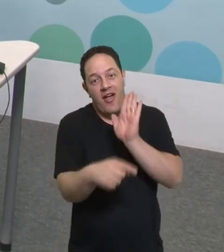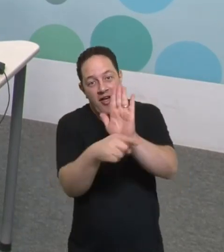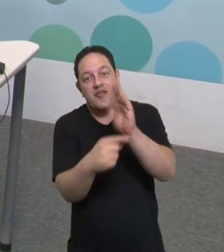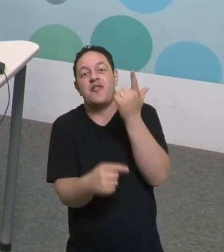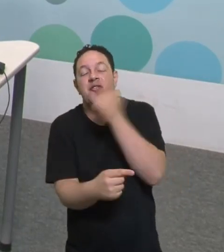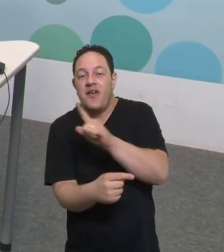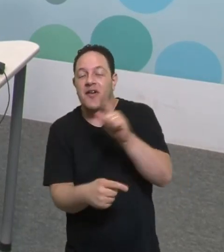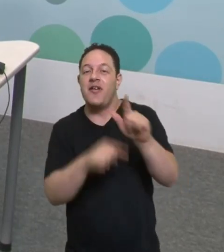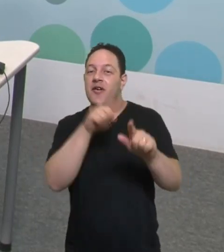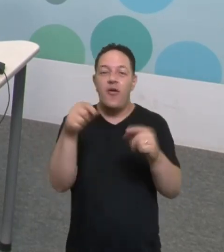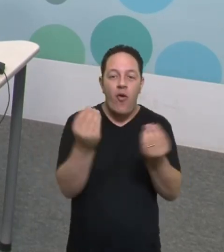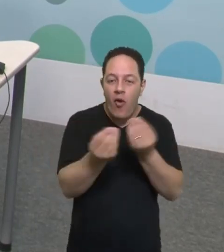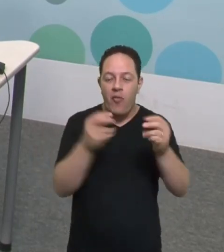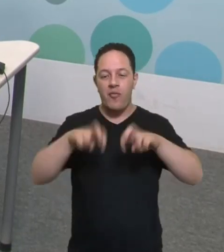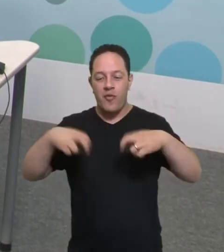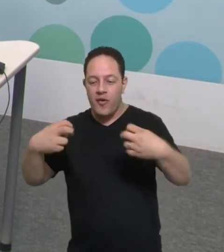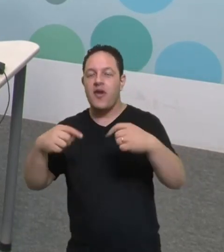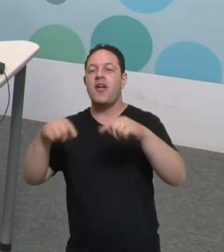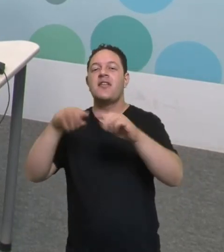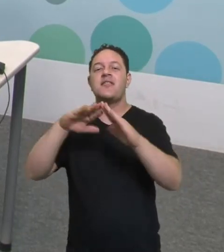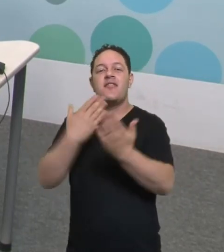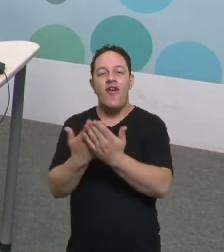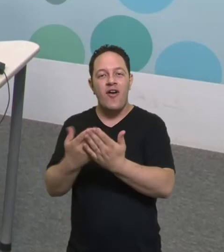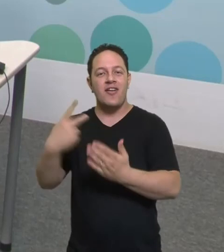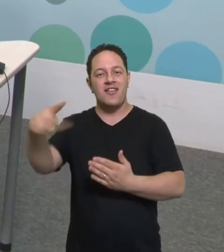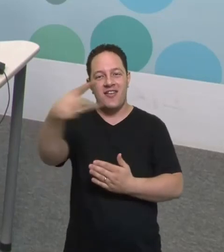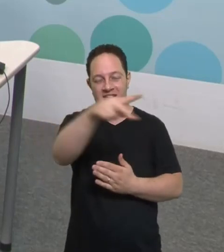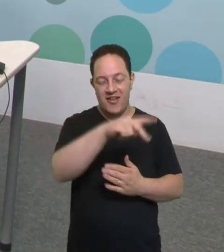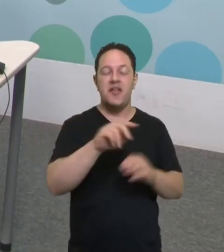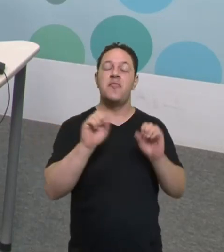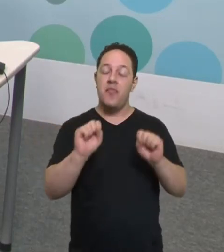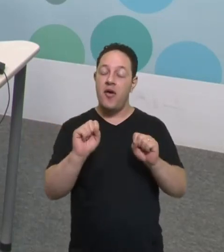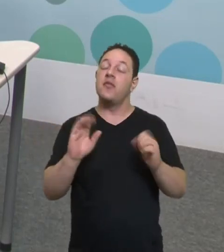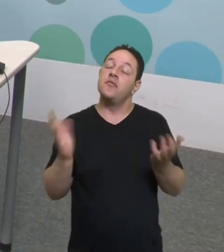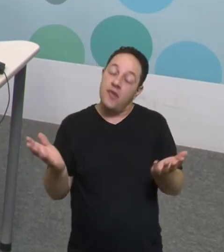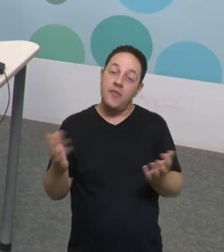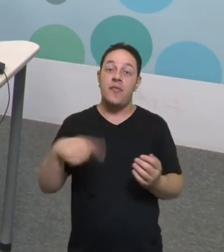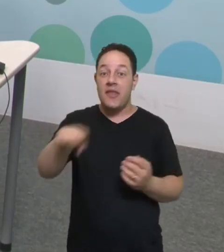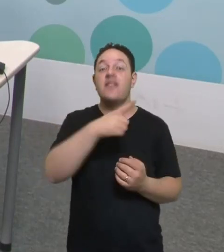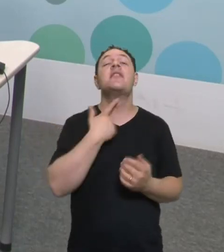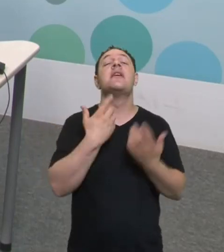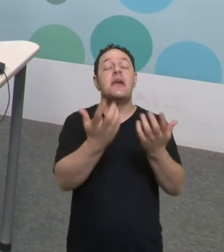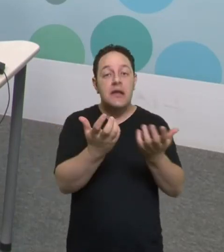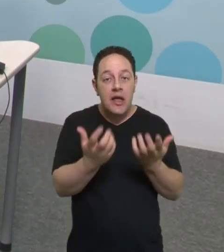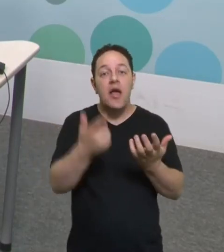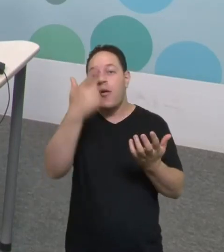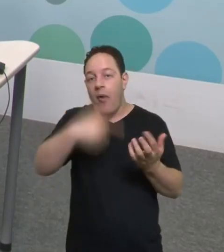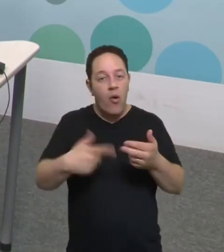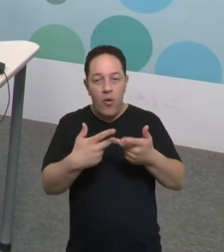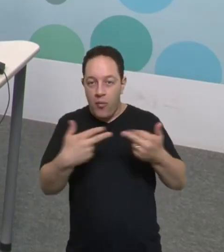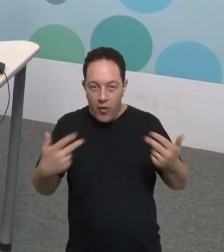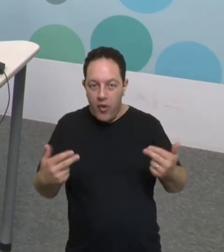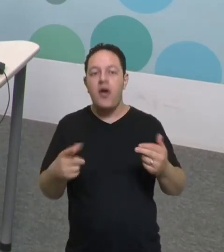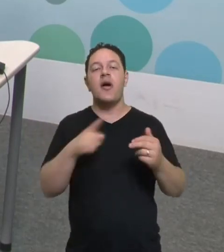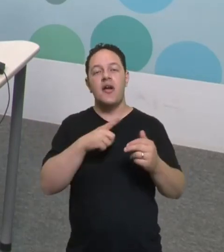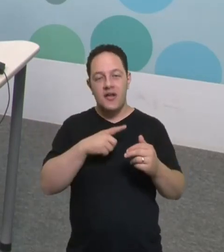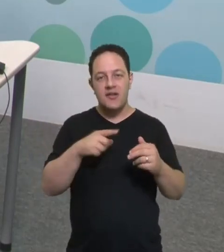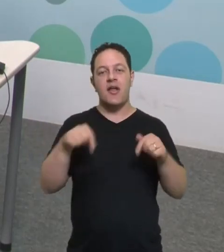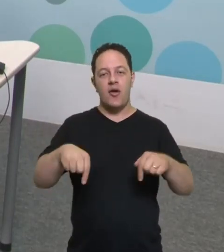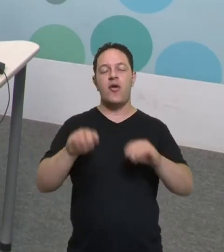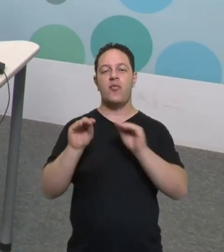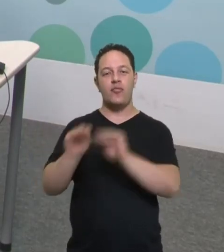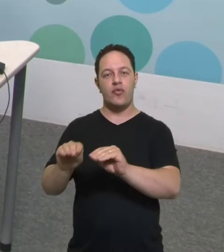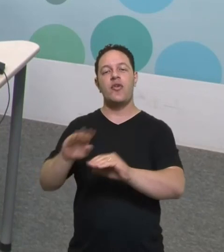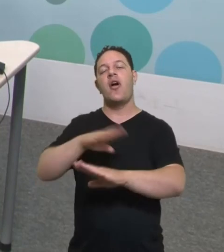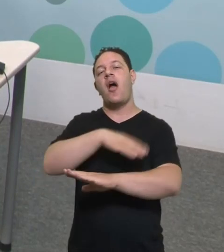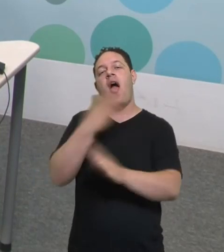aí a fazer o conselho de classe aí de cada Unidade Escolar e é isso quem quiser então rever alguma coisa vai estar no repositório até o final